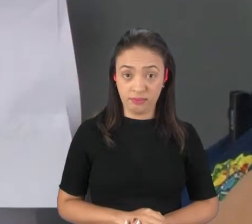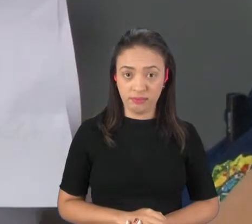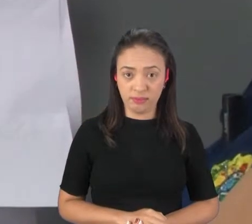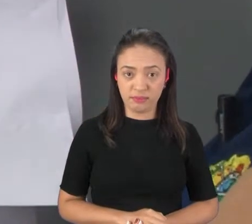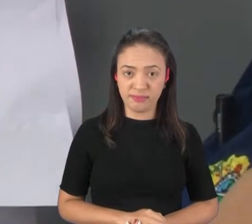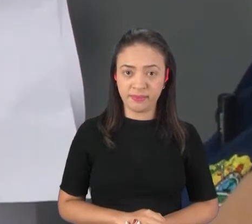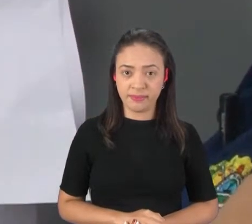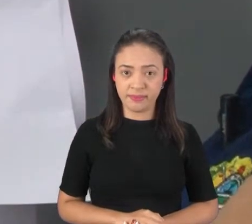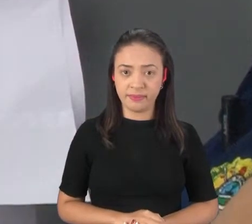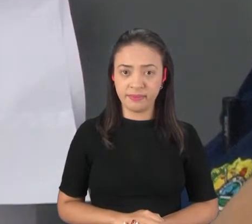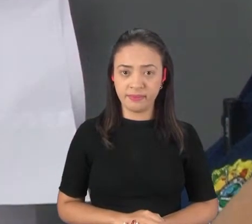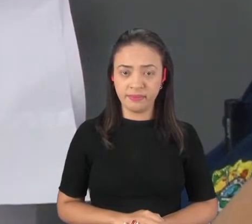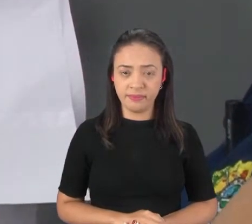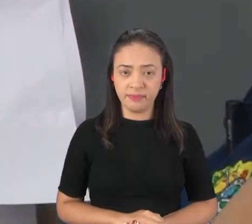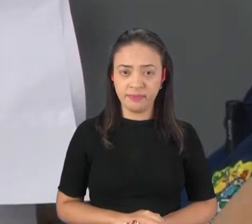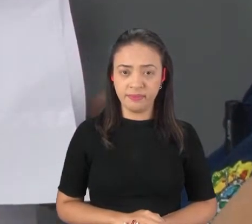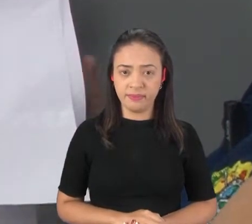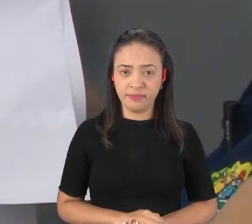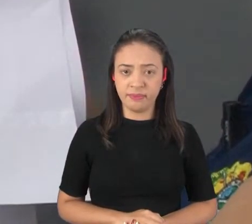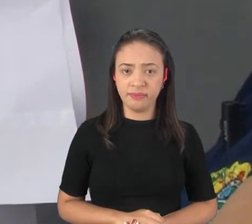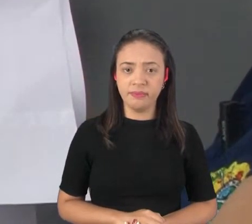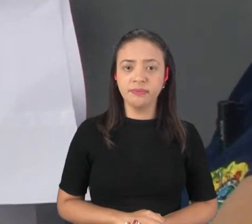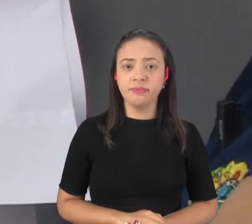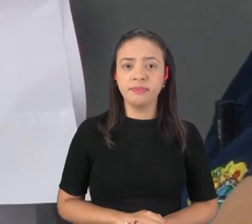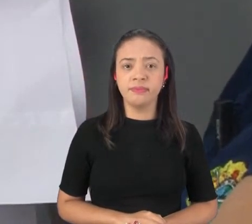Você aceita um sorvete?